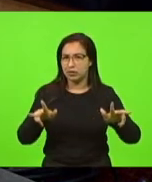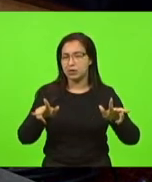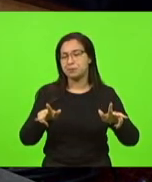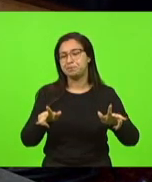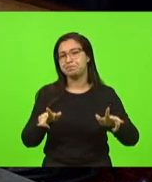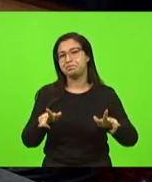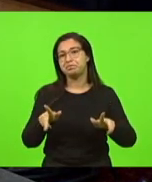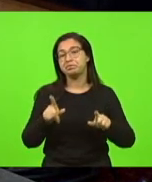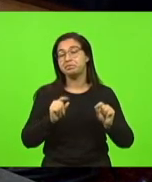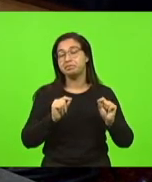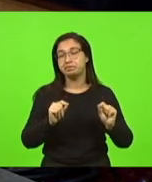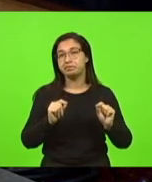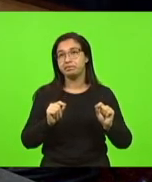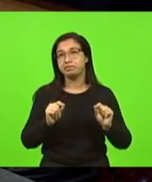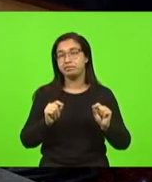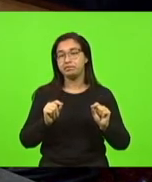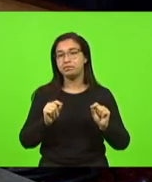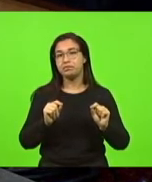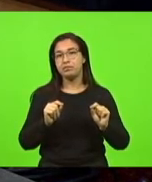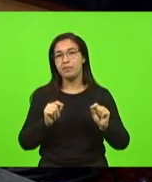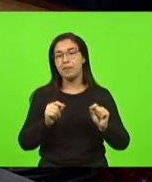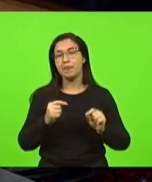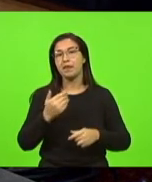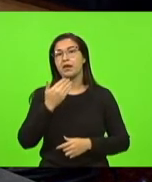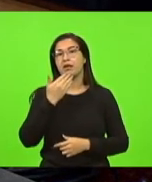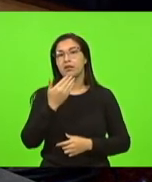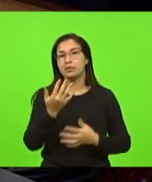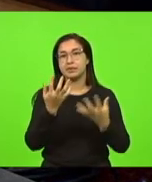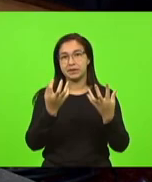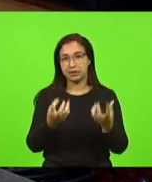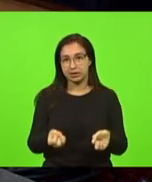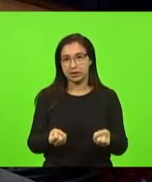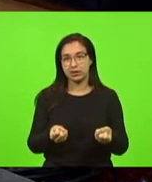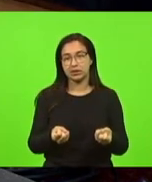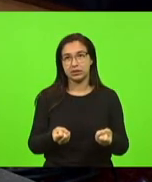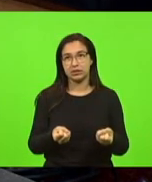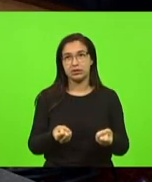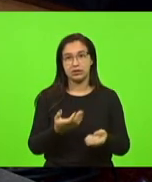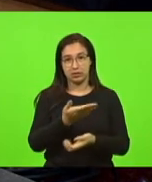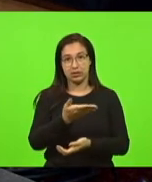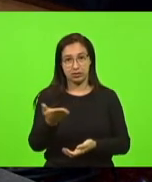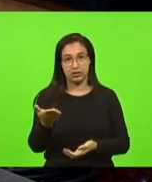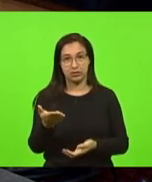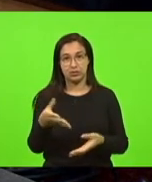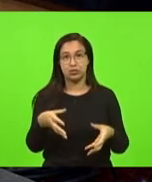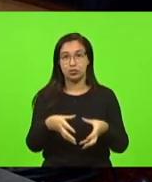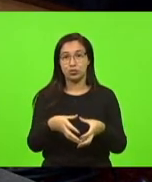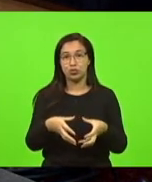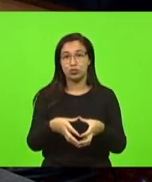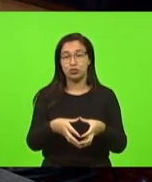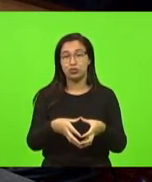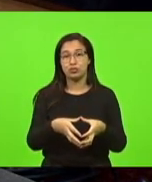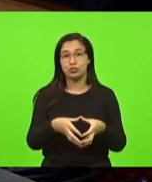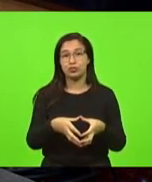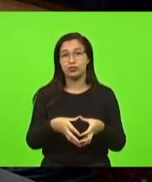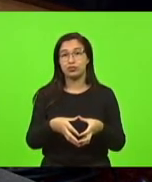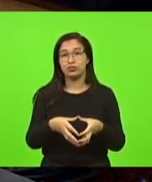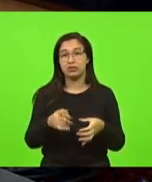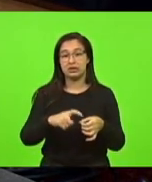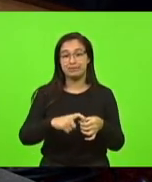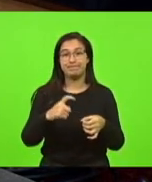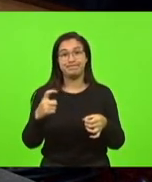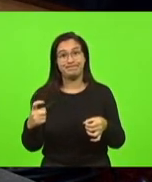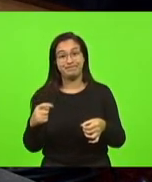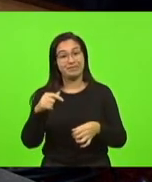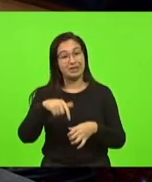isso uma solicitação deste segmento que ficou fora quando nós, nessa casa